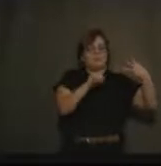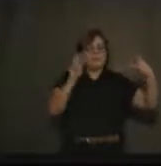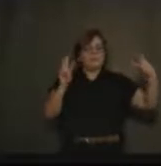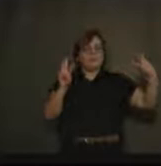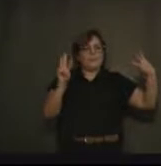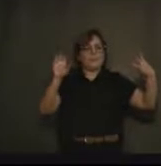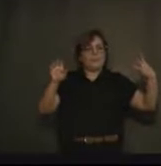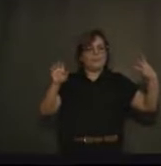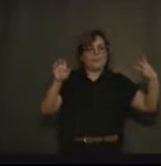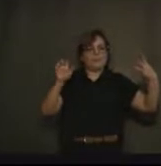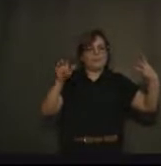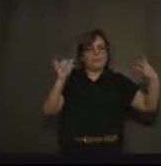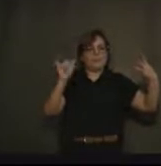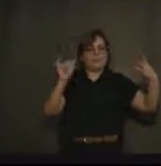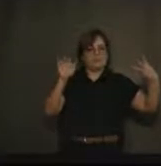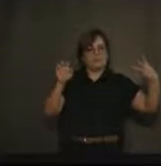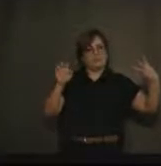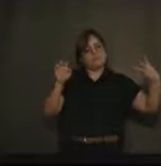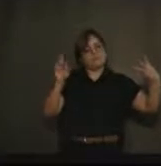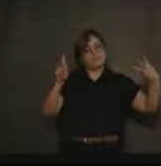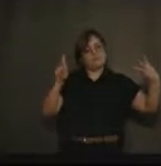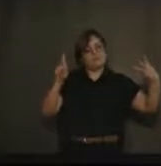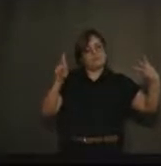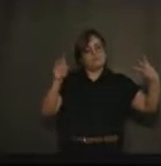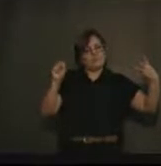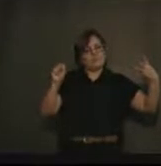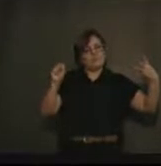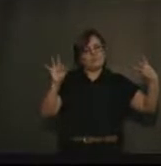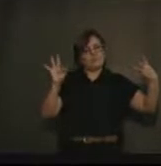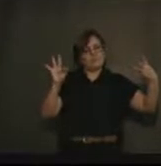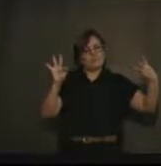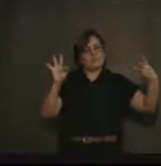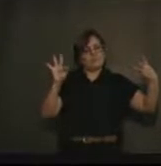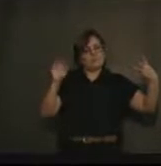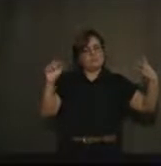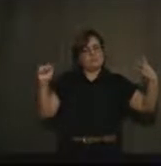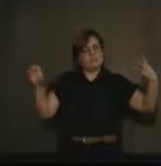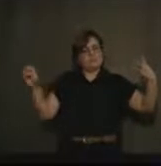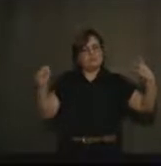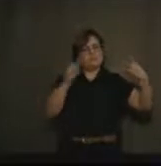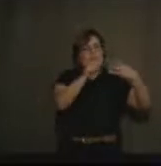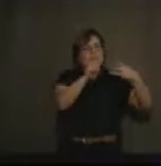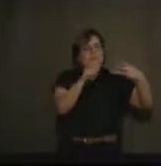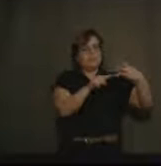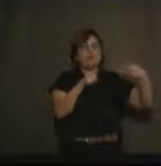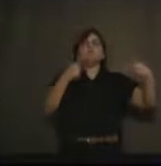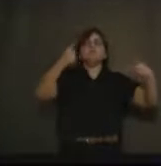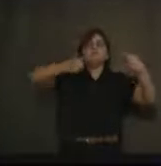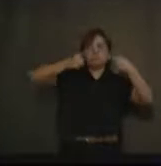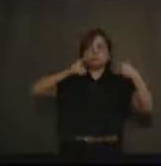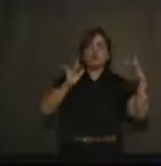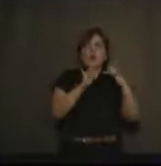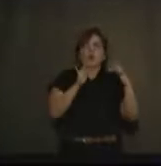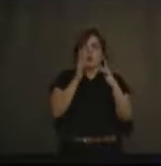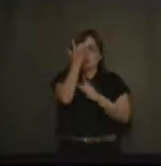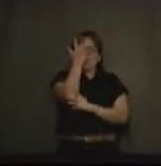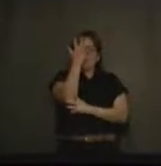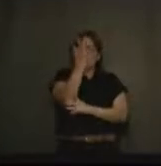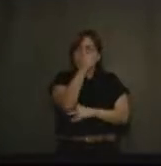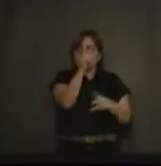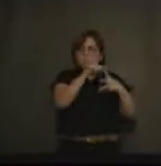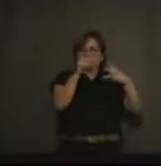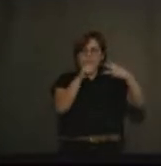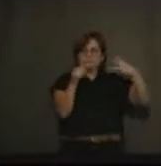maiores matemáticos do século e, ao mesmo tempo, eram pessoas com quem ele tinha um diálogo muito fácil e vinham das 2 grandes